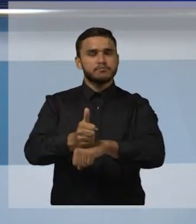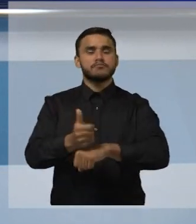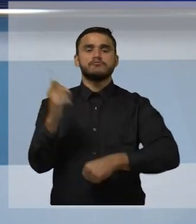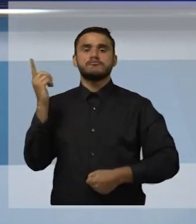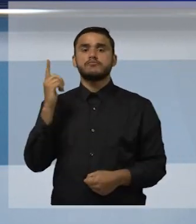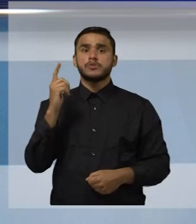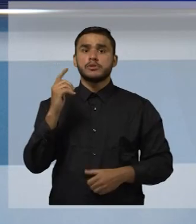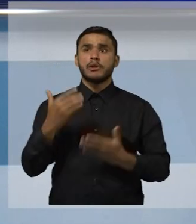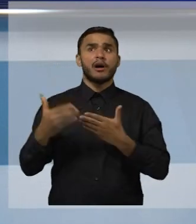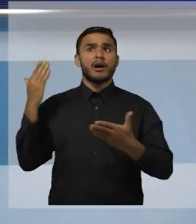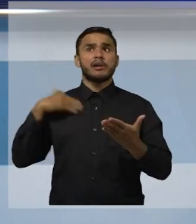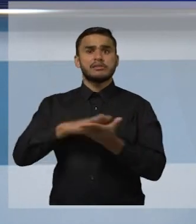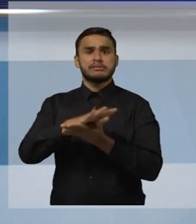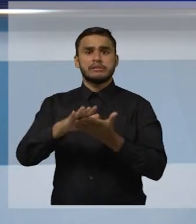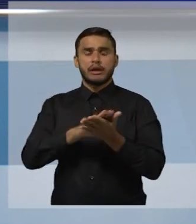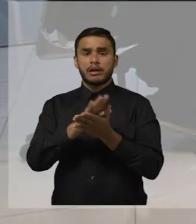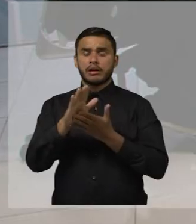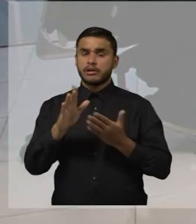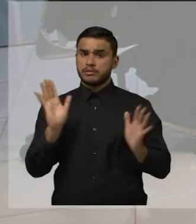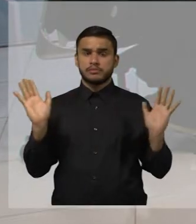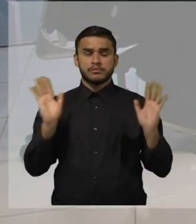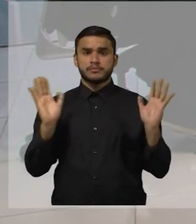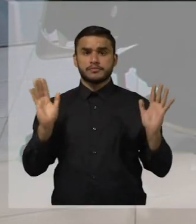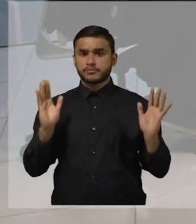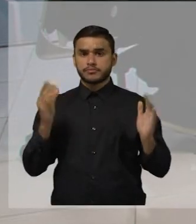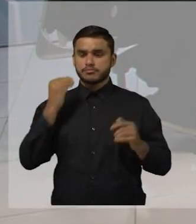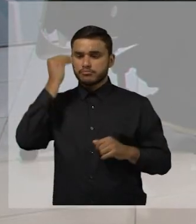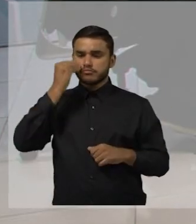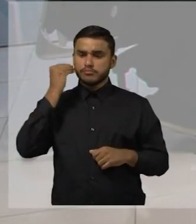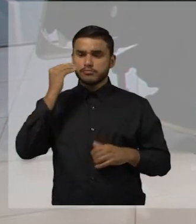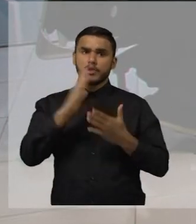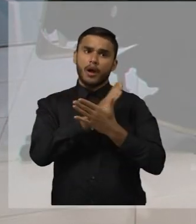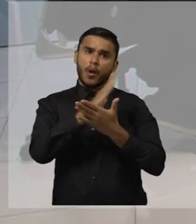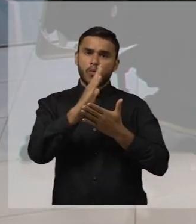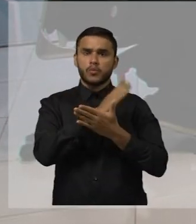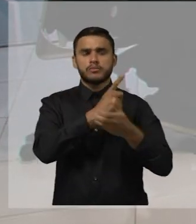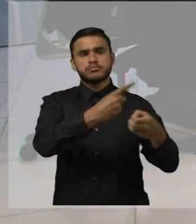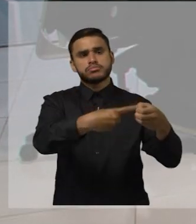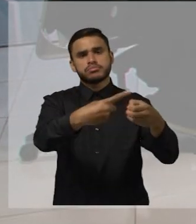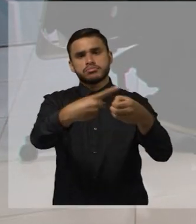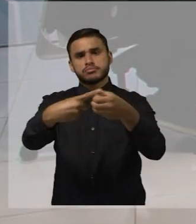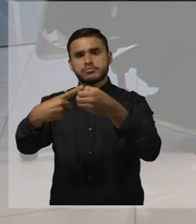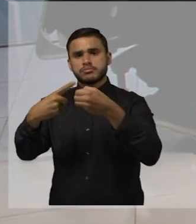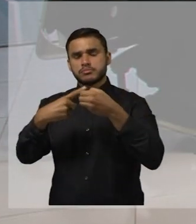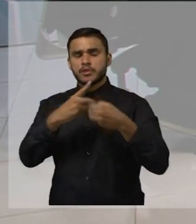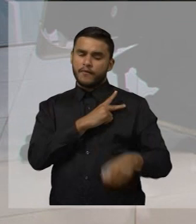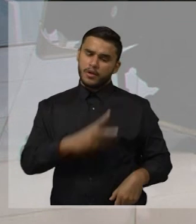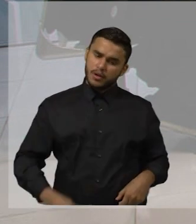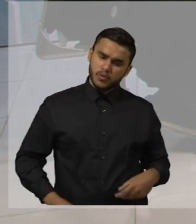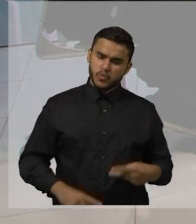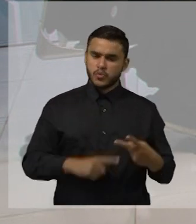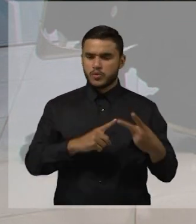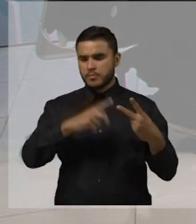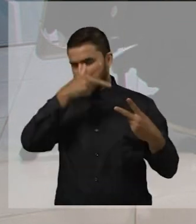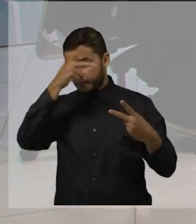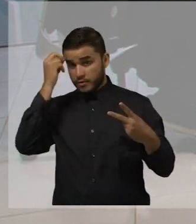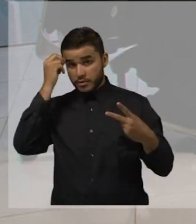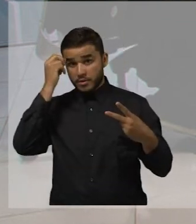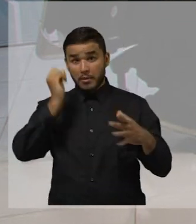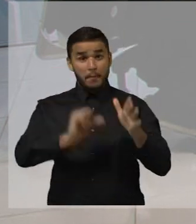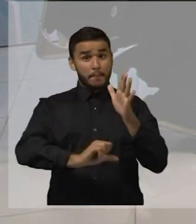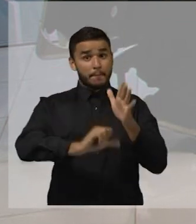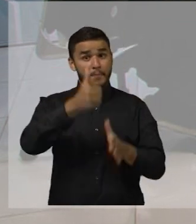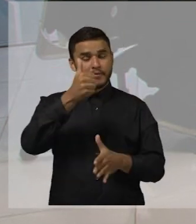249 novos, que nunca exerceram mandato na Câmara Federal. Até foram prefeitos, alguns nas suas